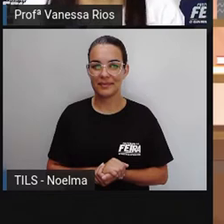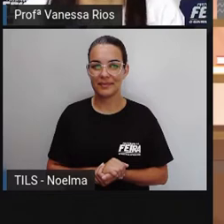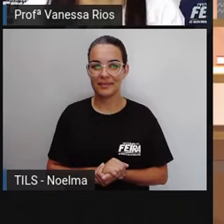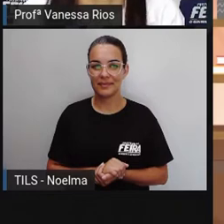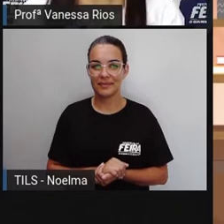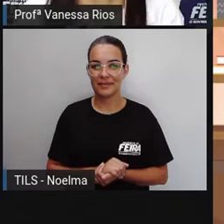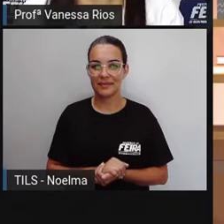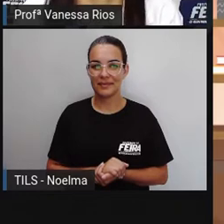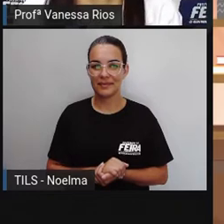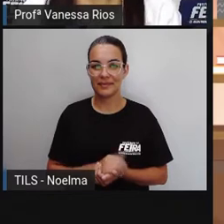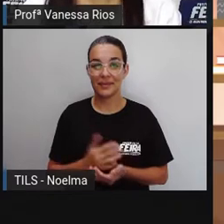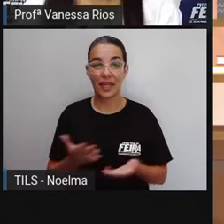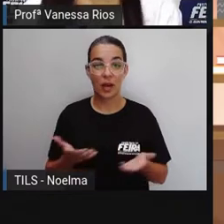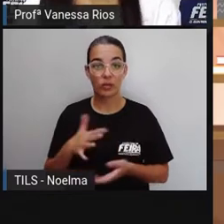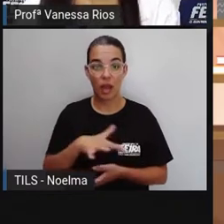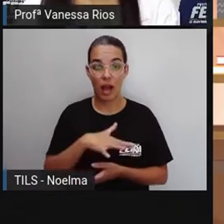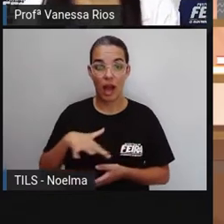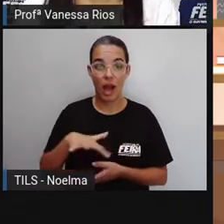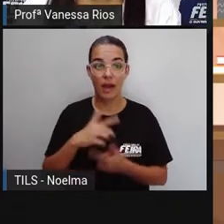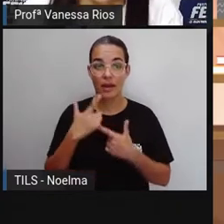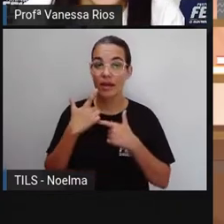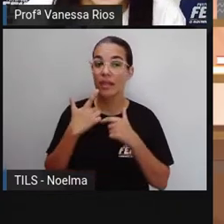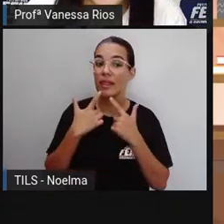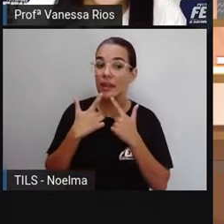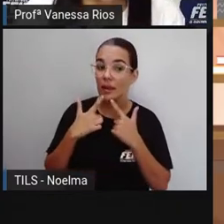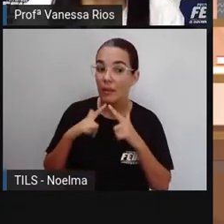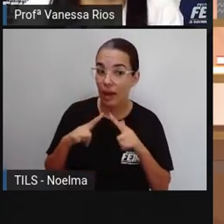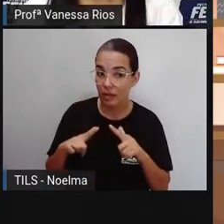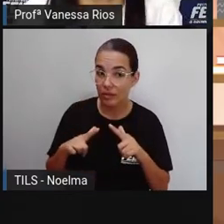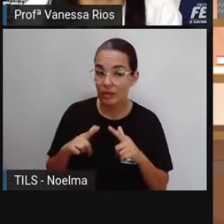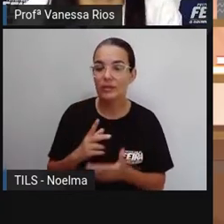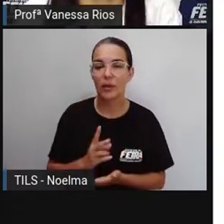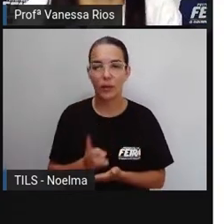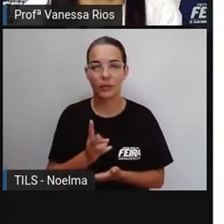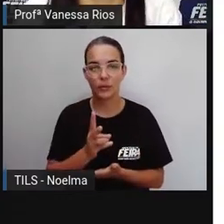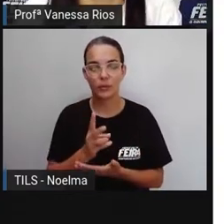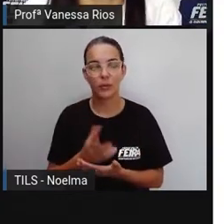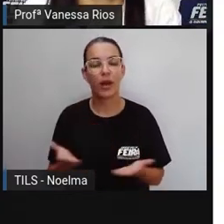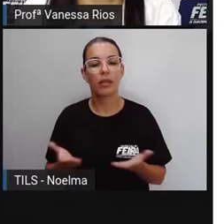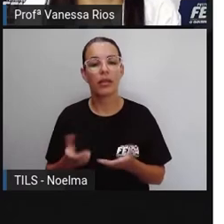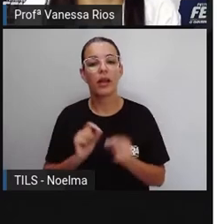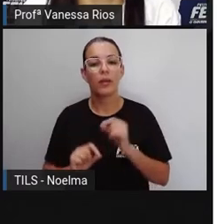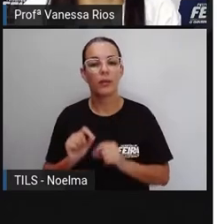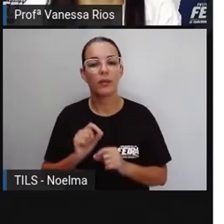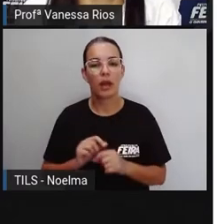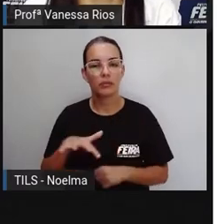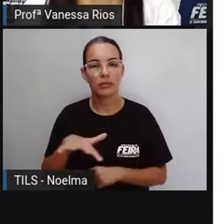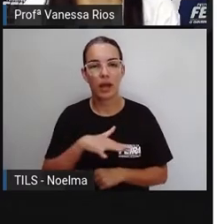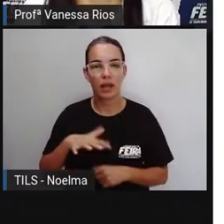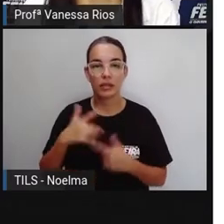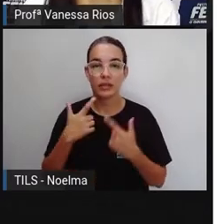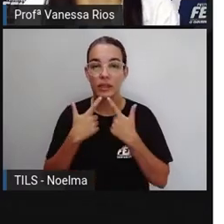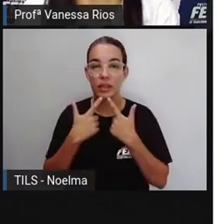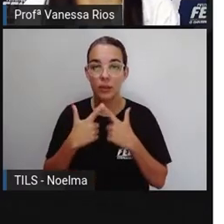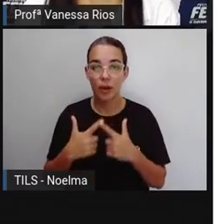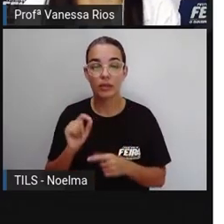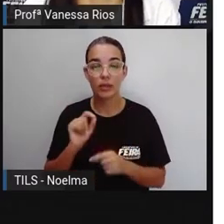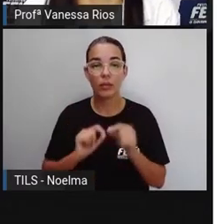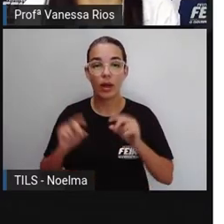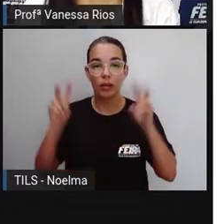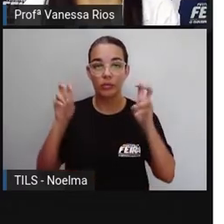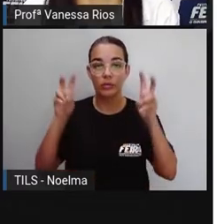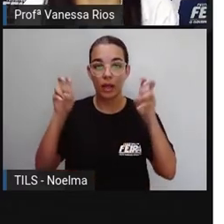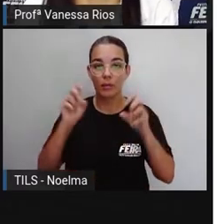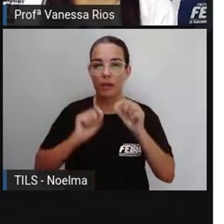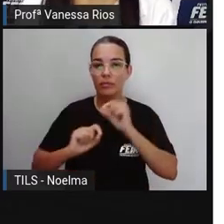Olha só, turma. Nossa aula agora é de linguagens. E nessa aula aí da área de linguagens, nós vamos